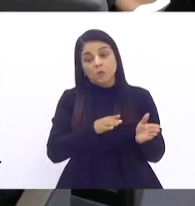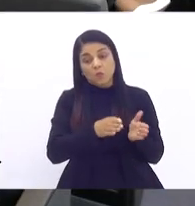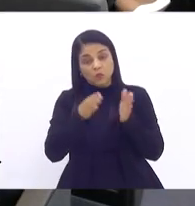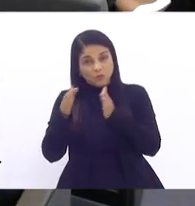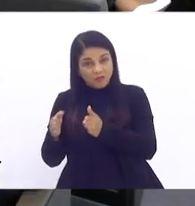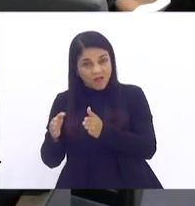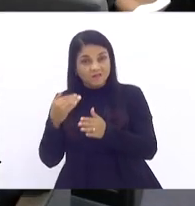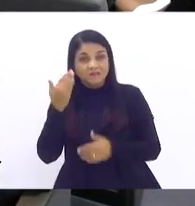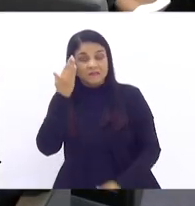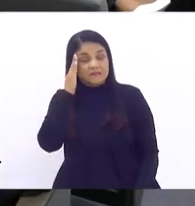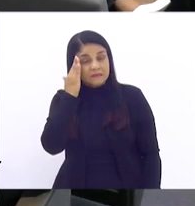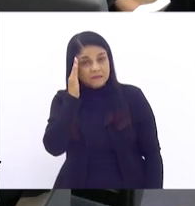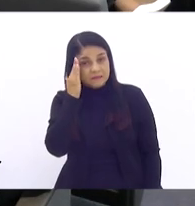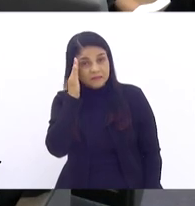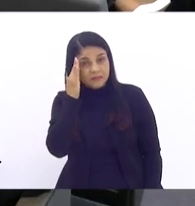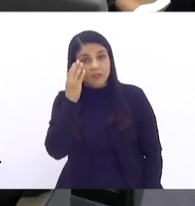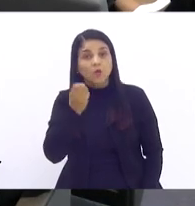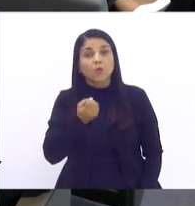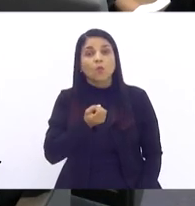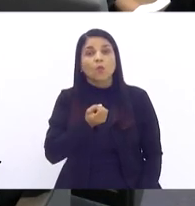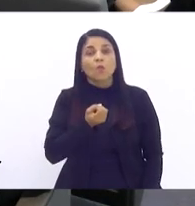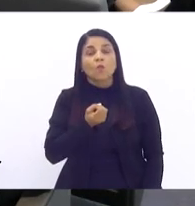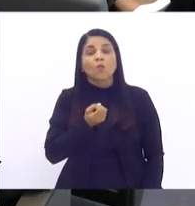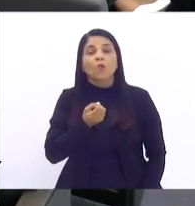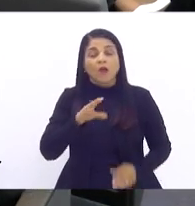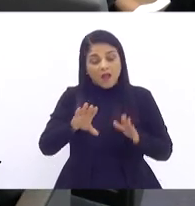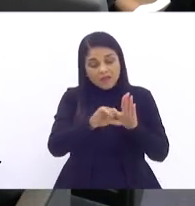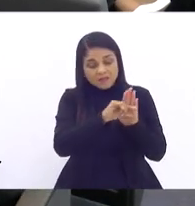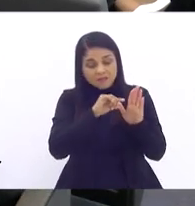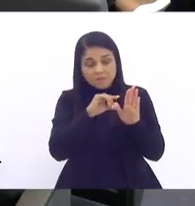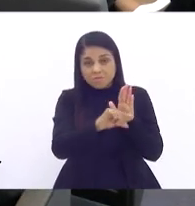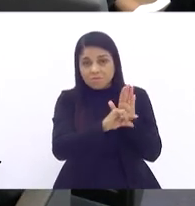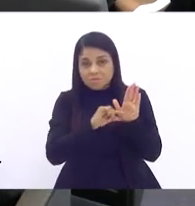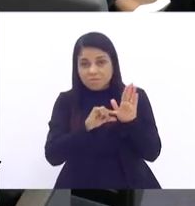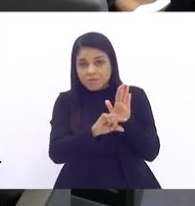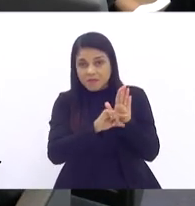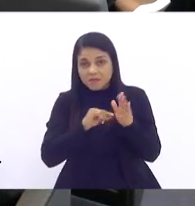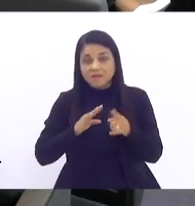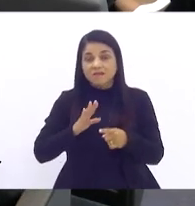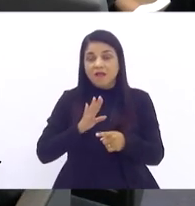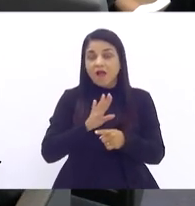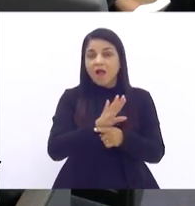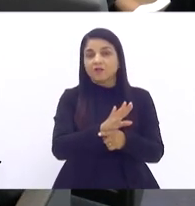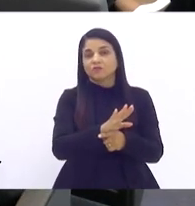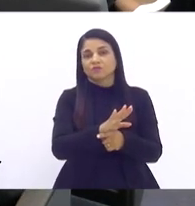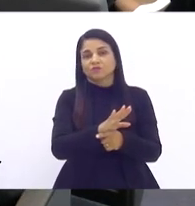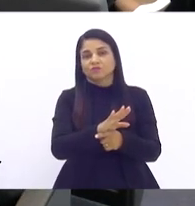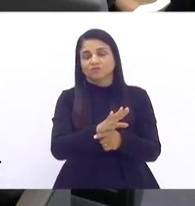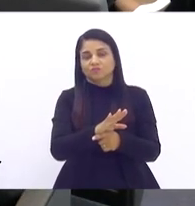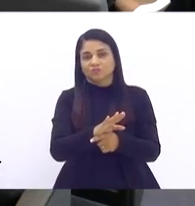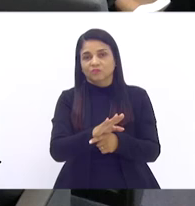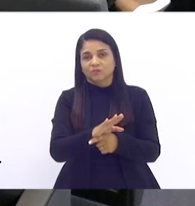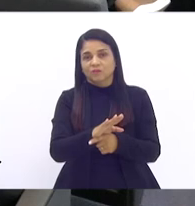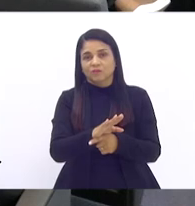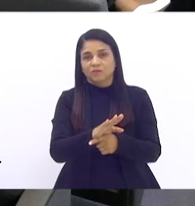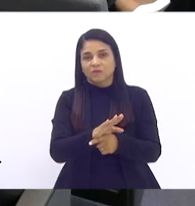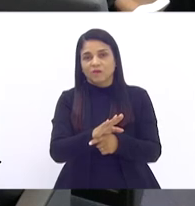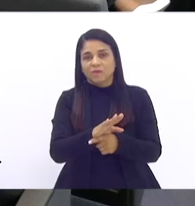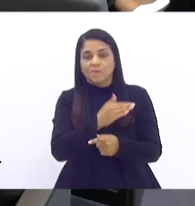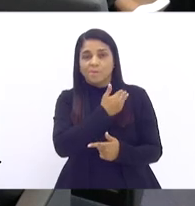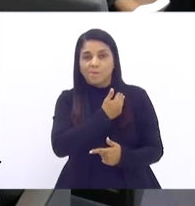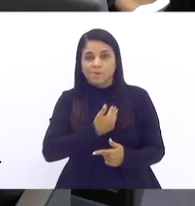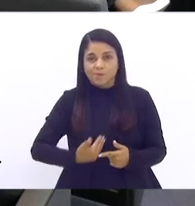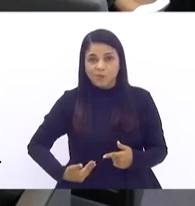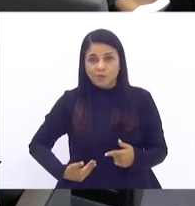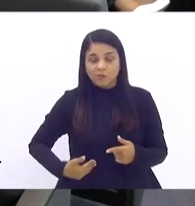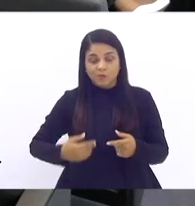entender é com quanto essas emendas ajudem inclusive na própria máquina pública dos estados